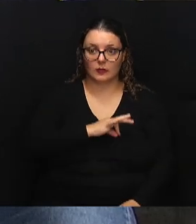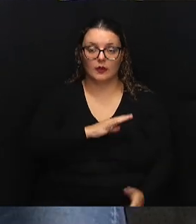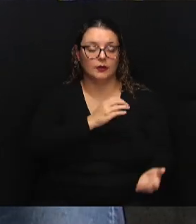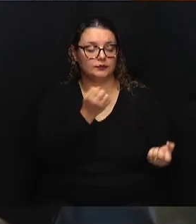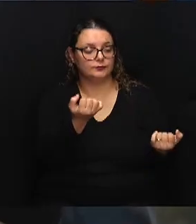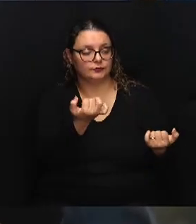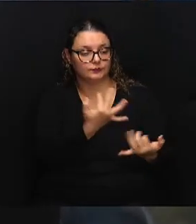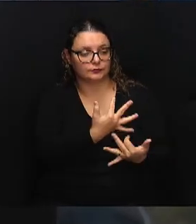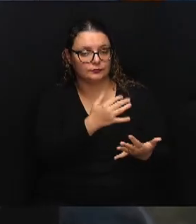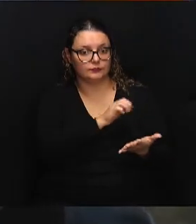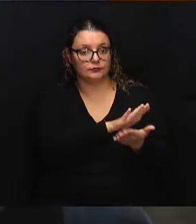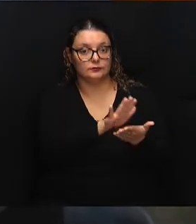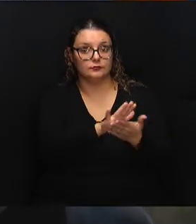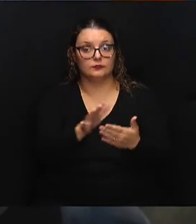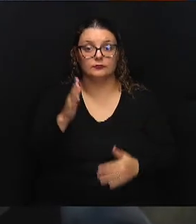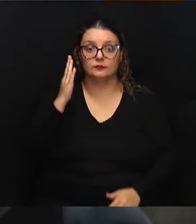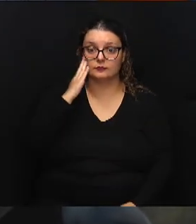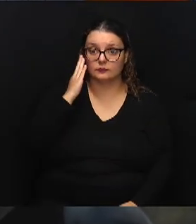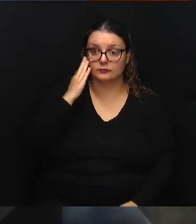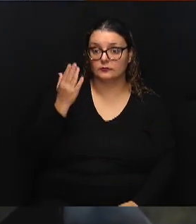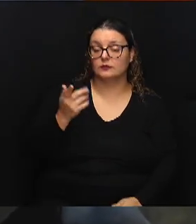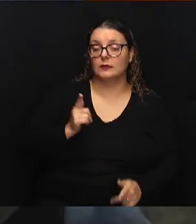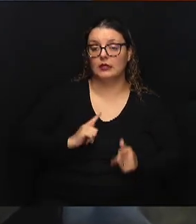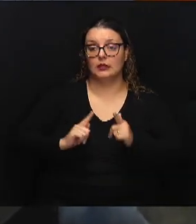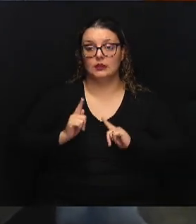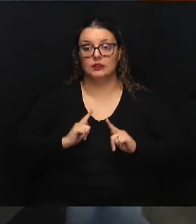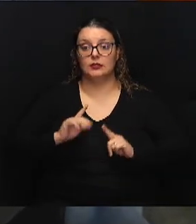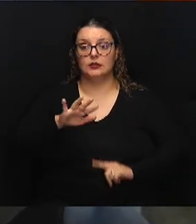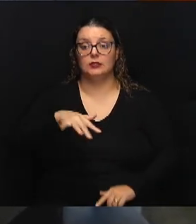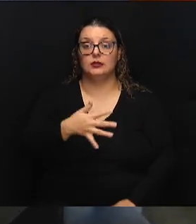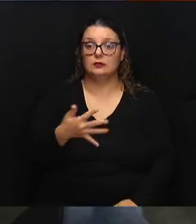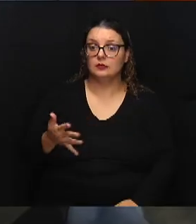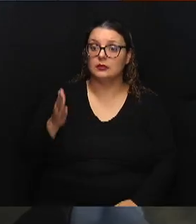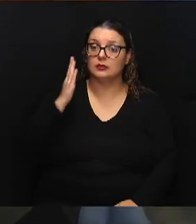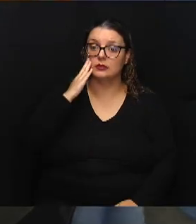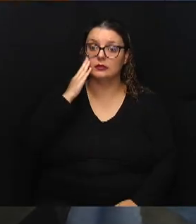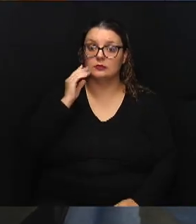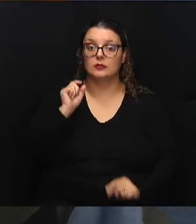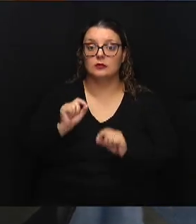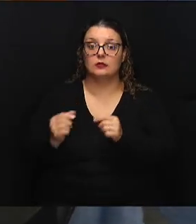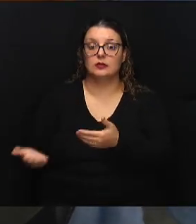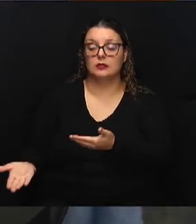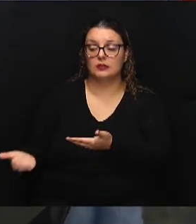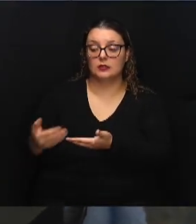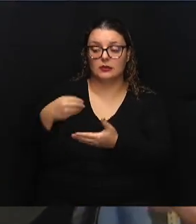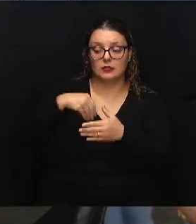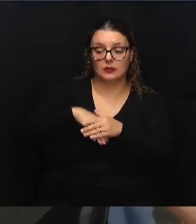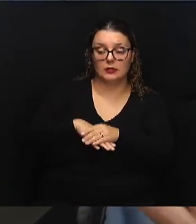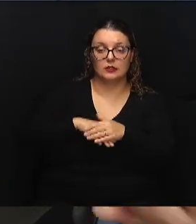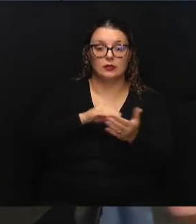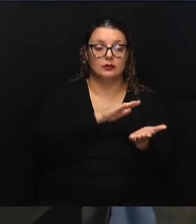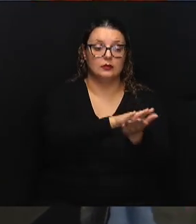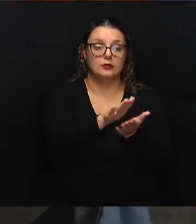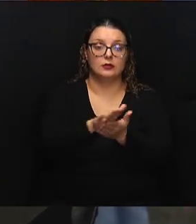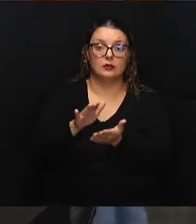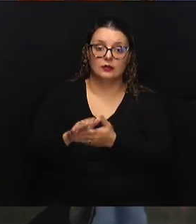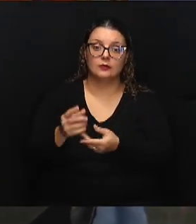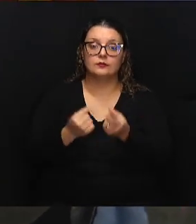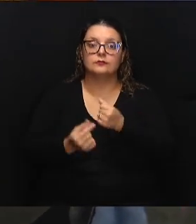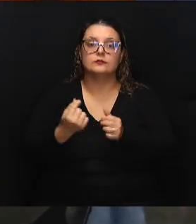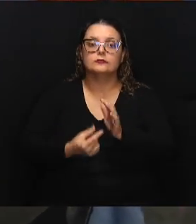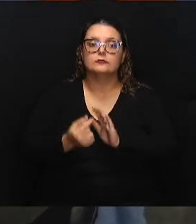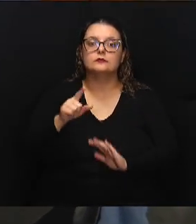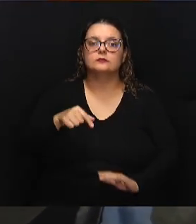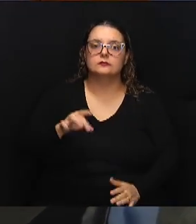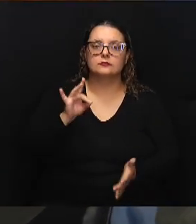uma pessoa. Saber gerir essa planilha, saber o que está entrando, saber o que está saindo desse orçamento é